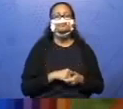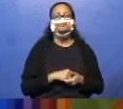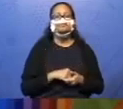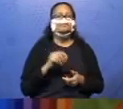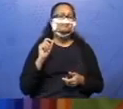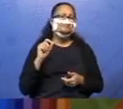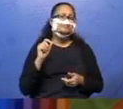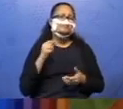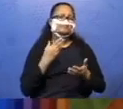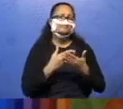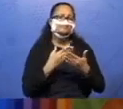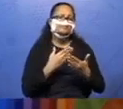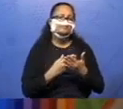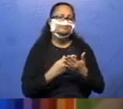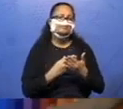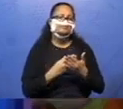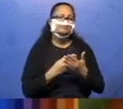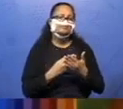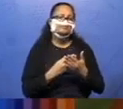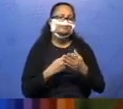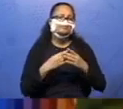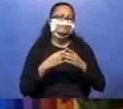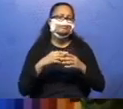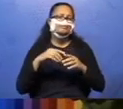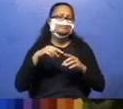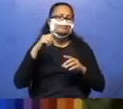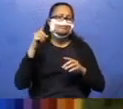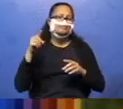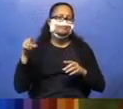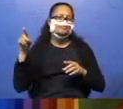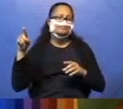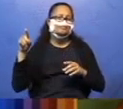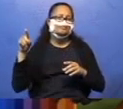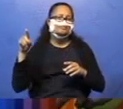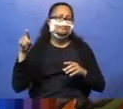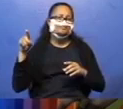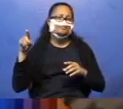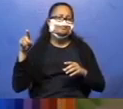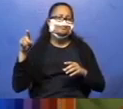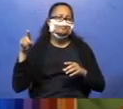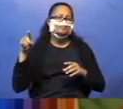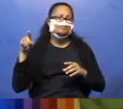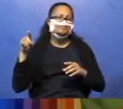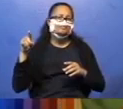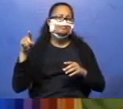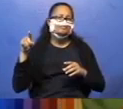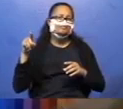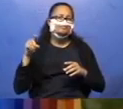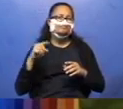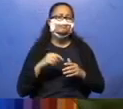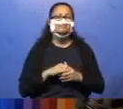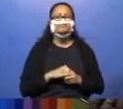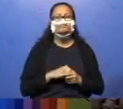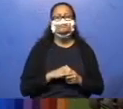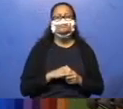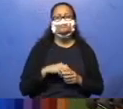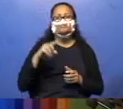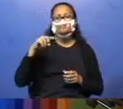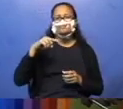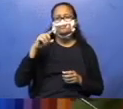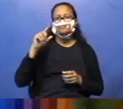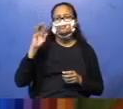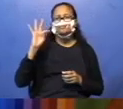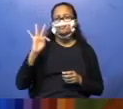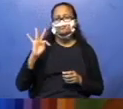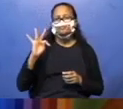que vamos estudar. O sinal do tio. Sim, o tio com L, não é